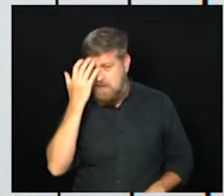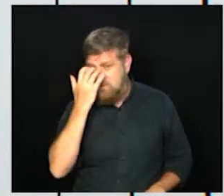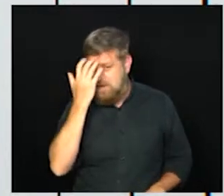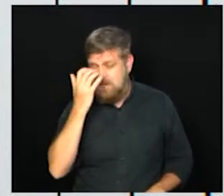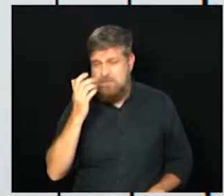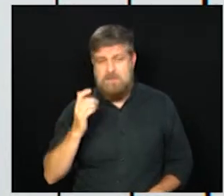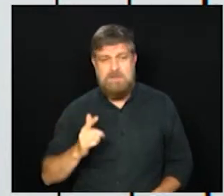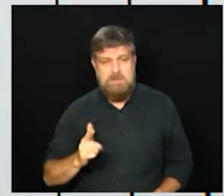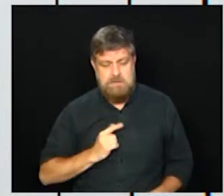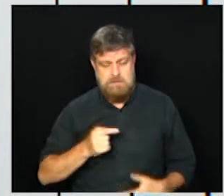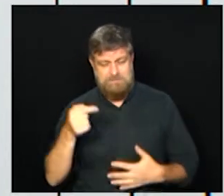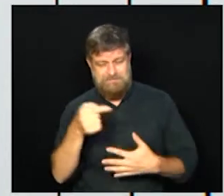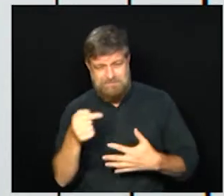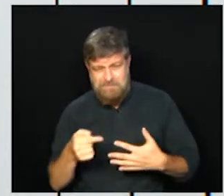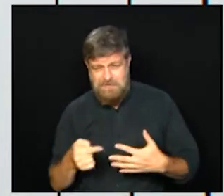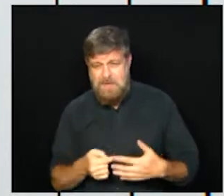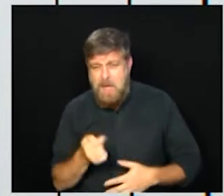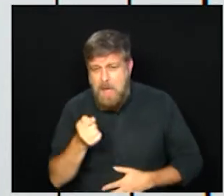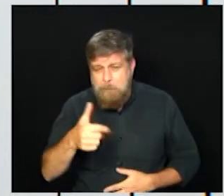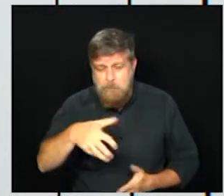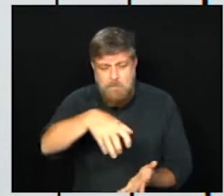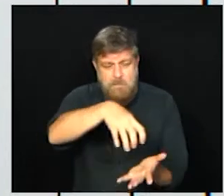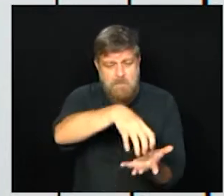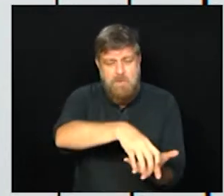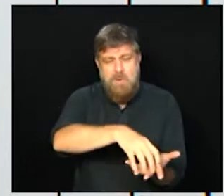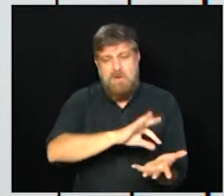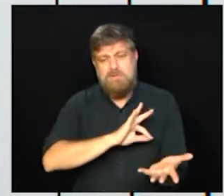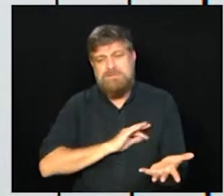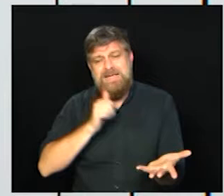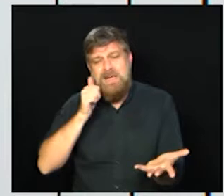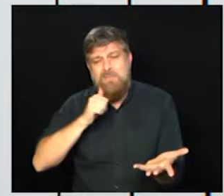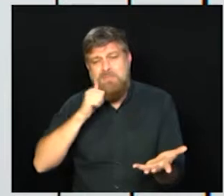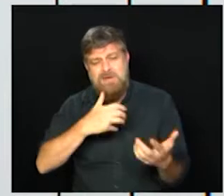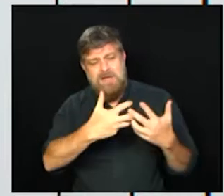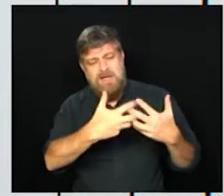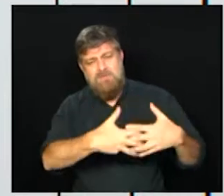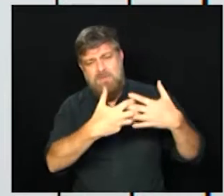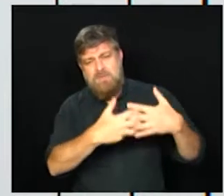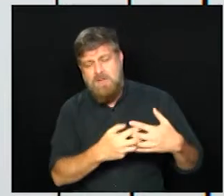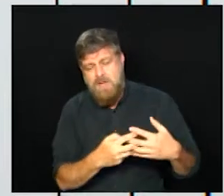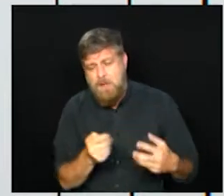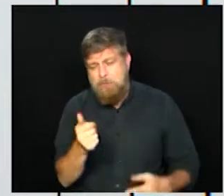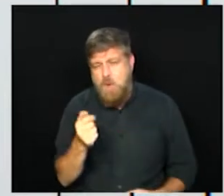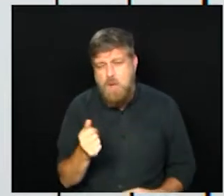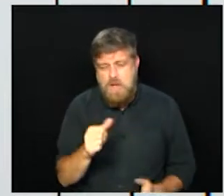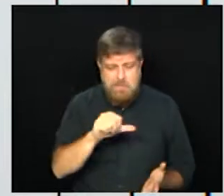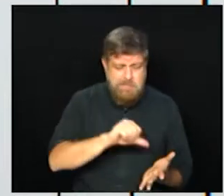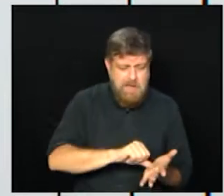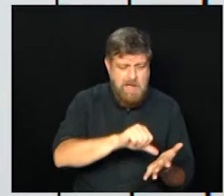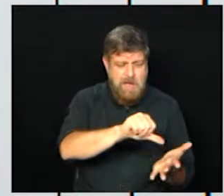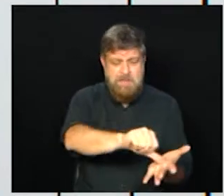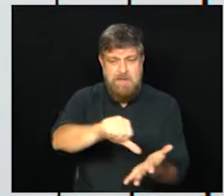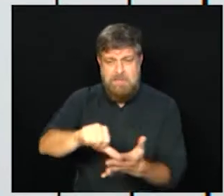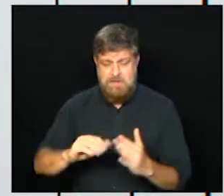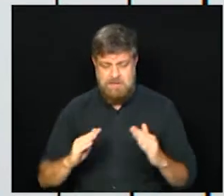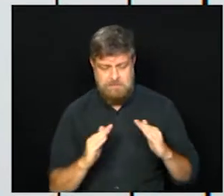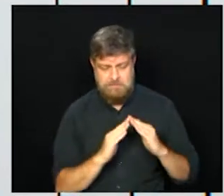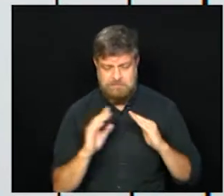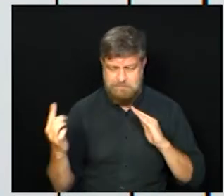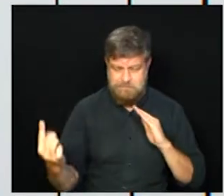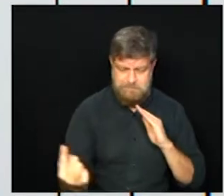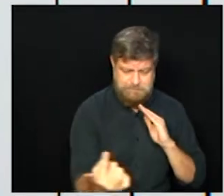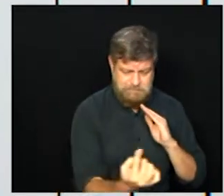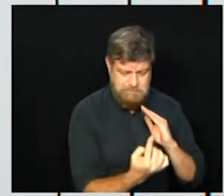gente ter poucas delegacias funcionando, da gente ter ainda um serviço de abrigagem que é muito